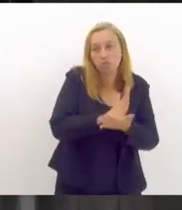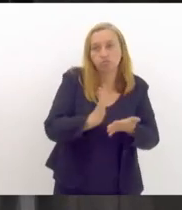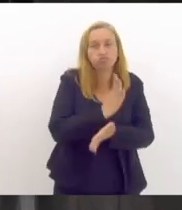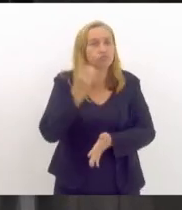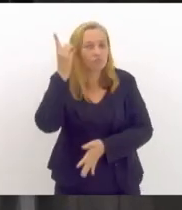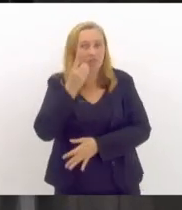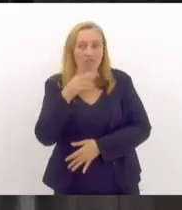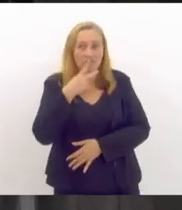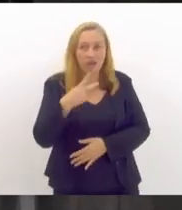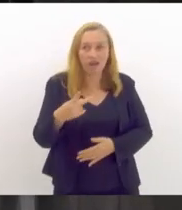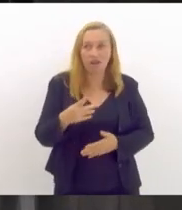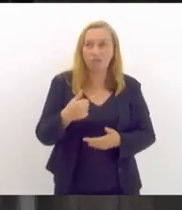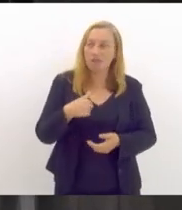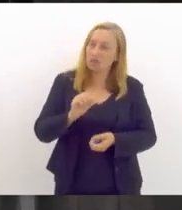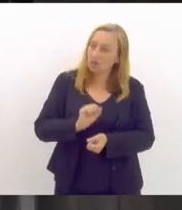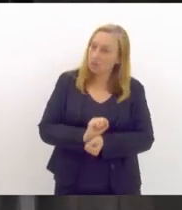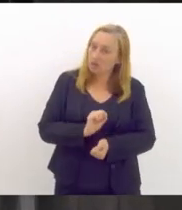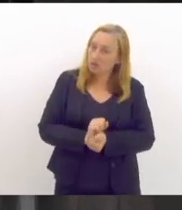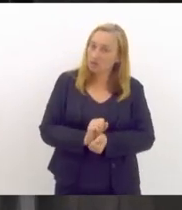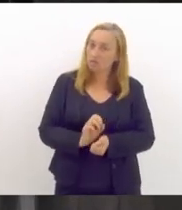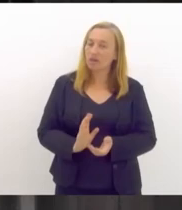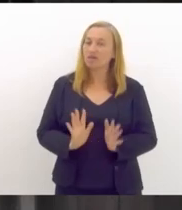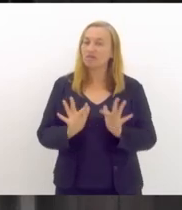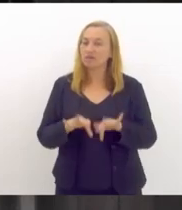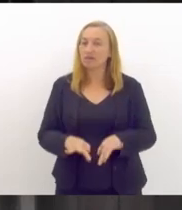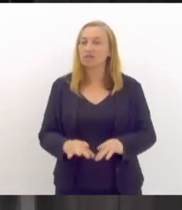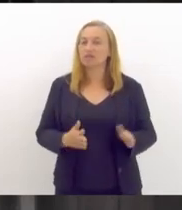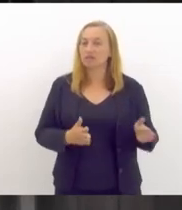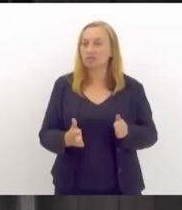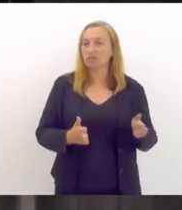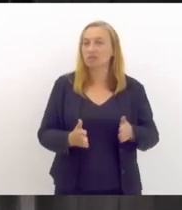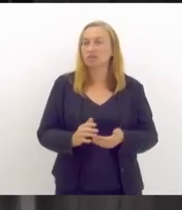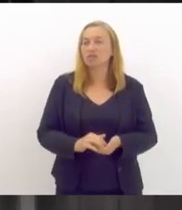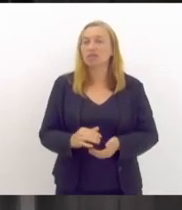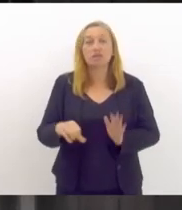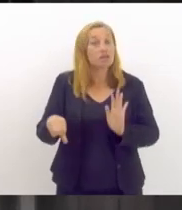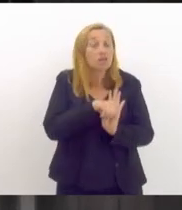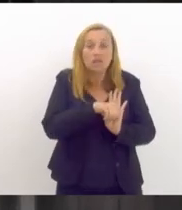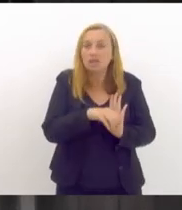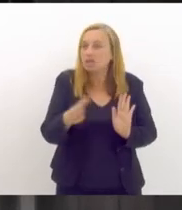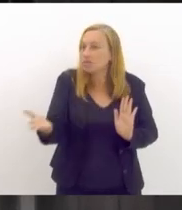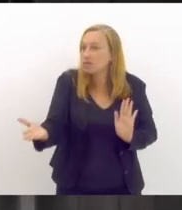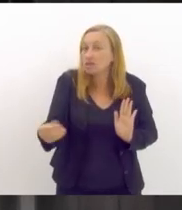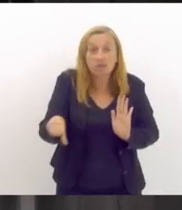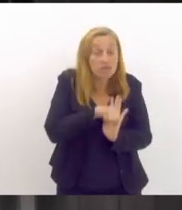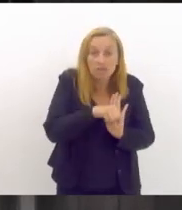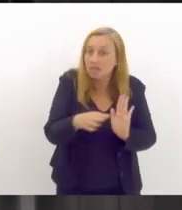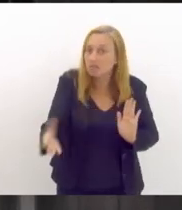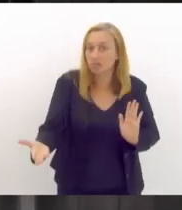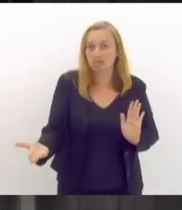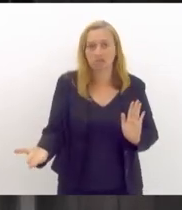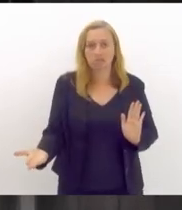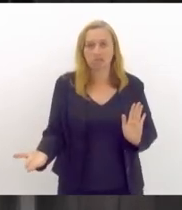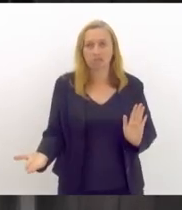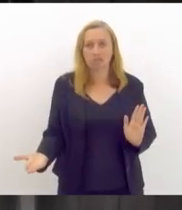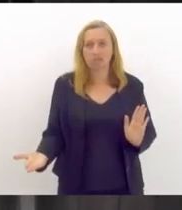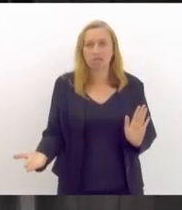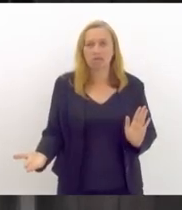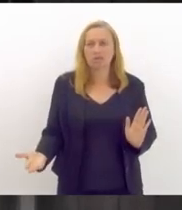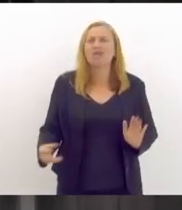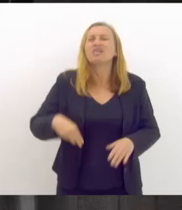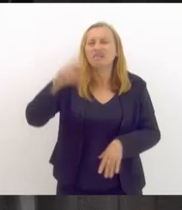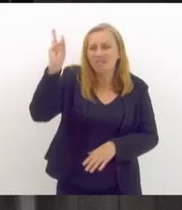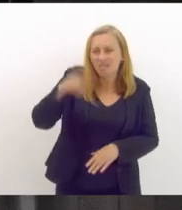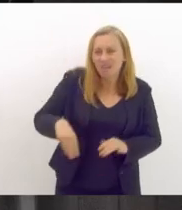falar não esperei falar que no expediente final isso é crime isso é crime e